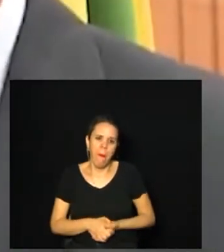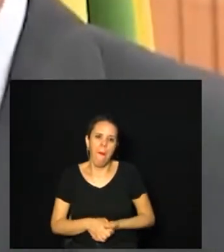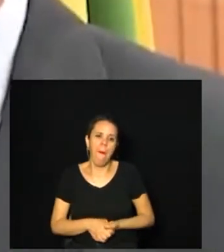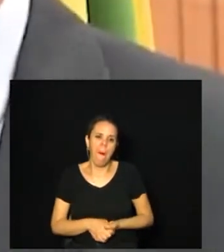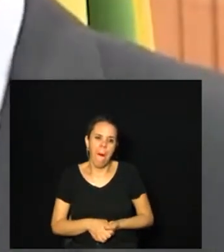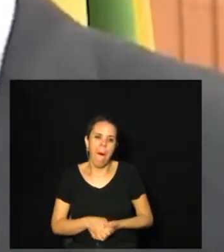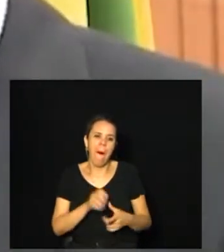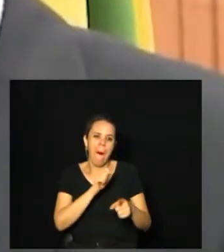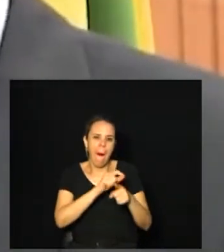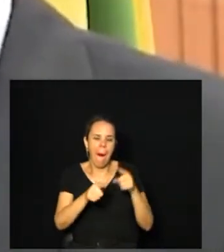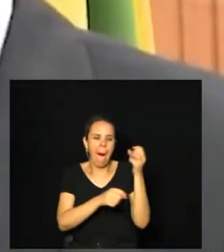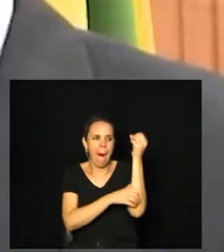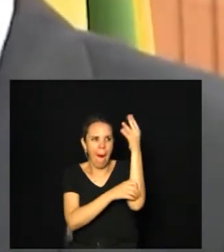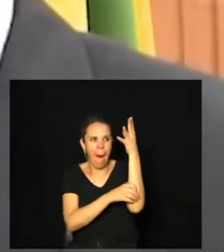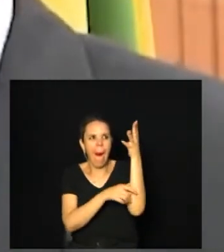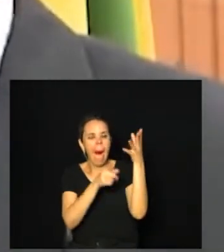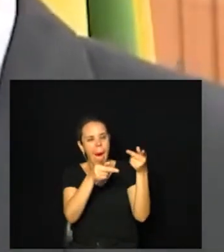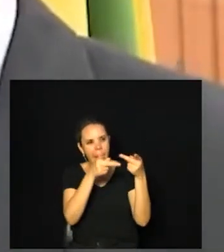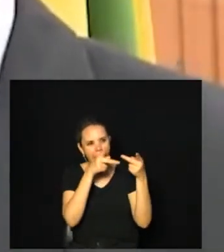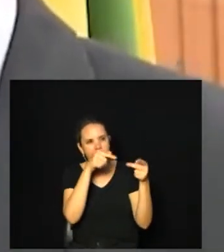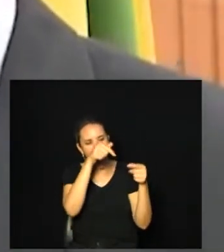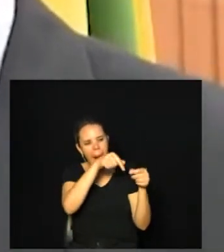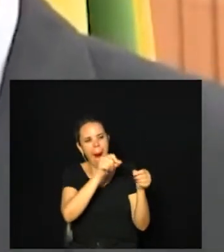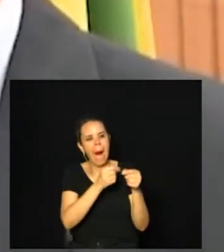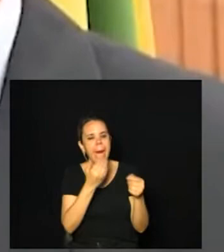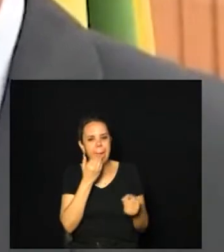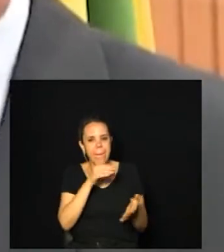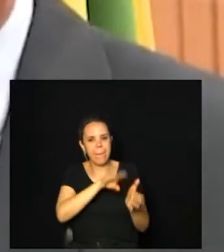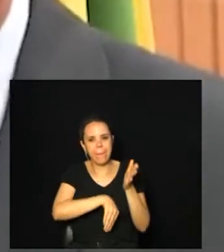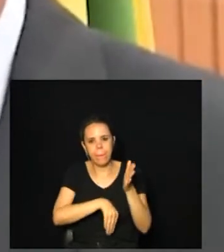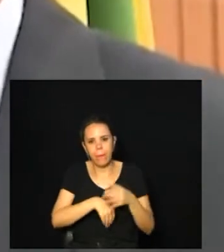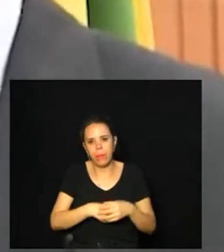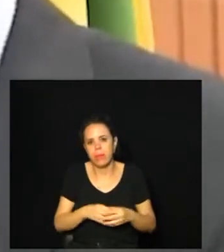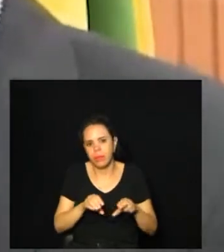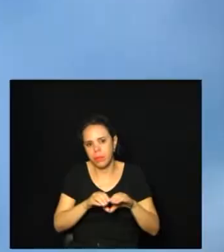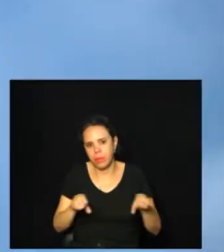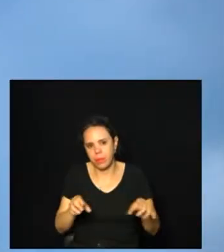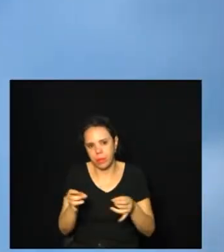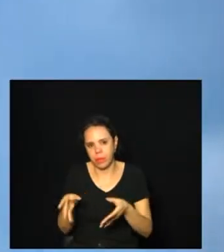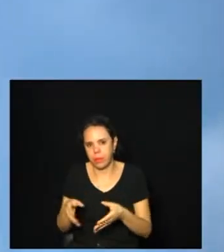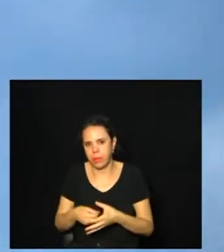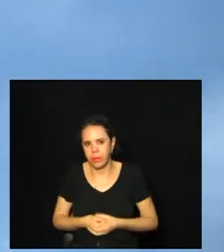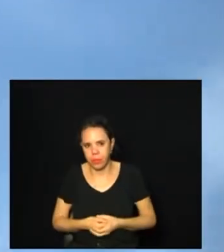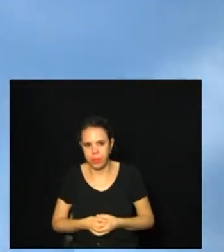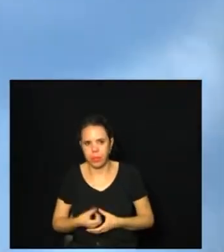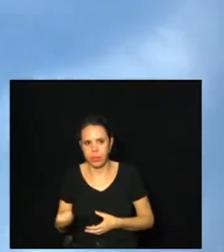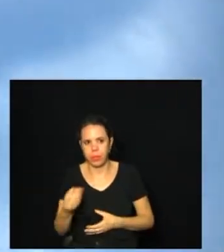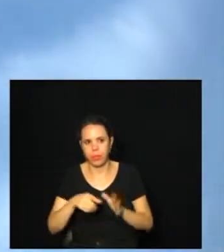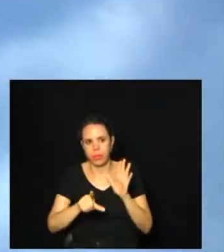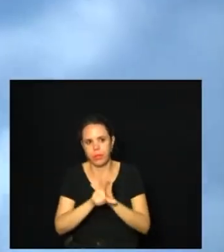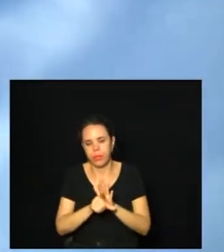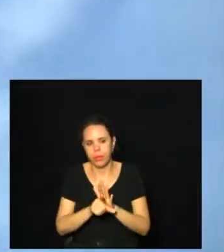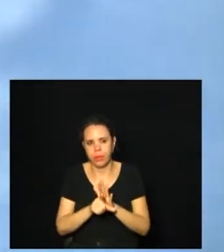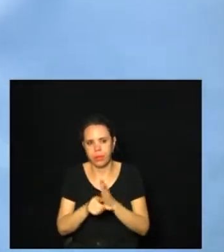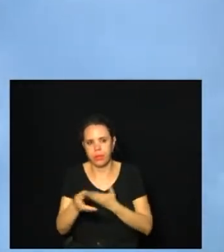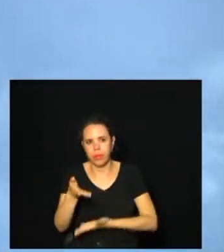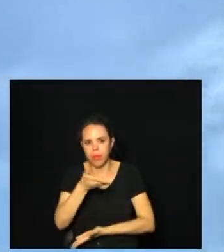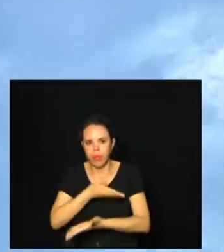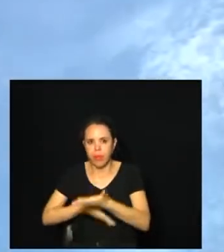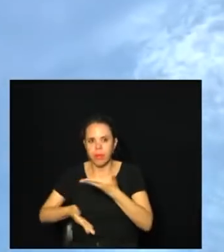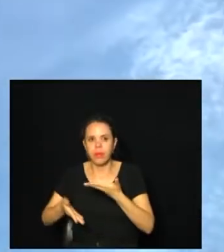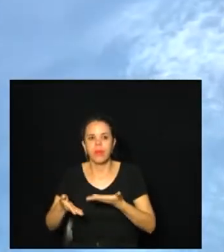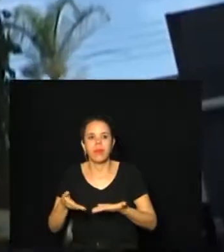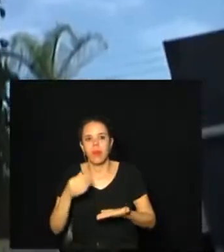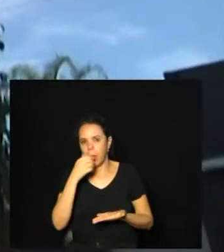que alugam seus postes, que é ela que vai chamar e vai pedir para tirar esses cabos que estão caindo. Na nova lei, o compartilhamento de faixa